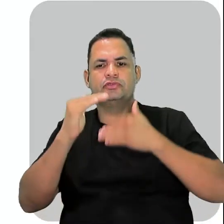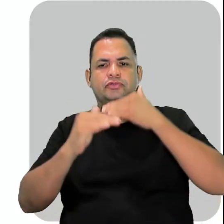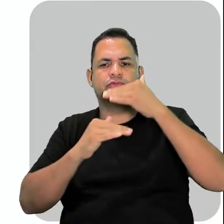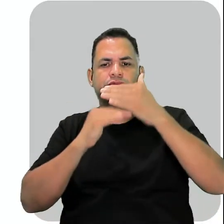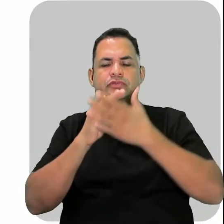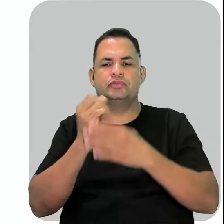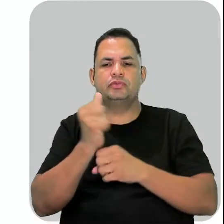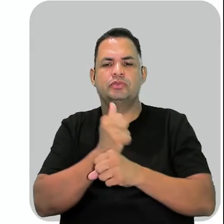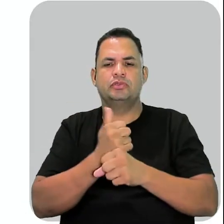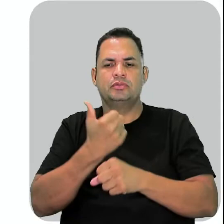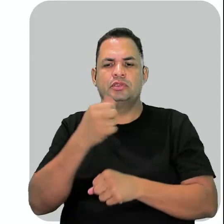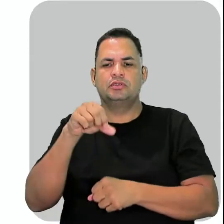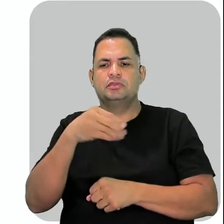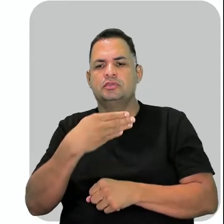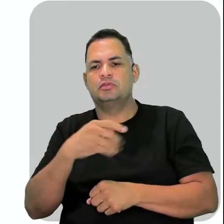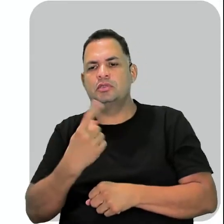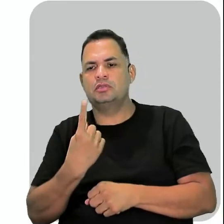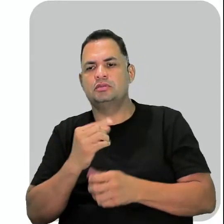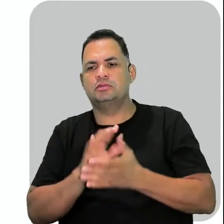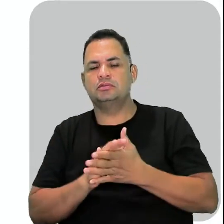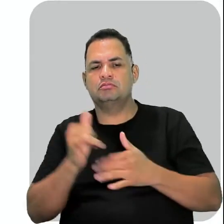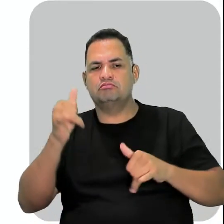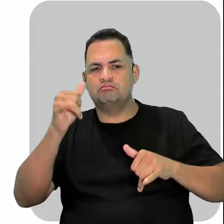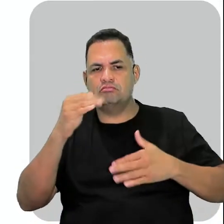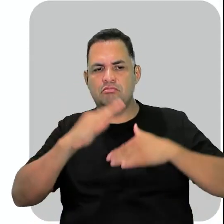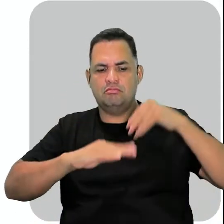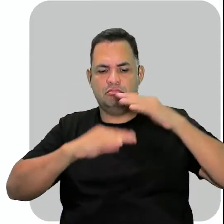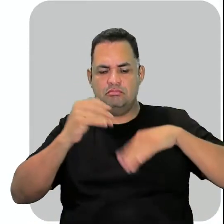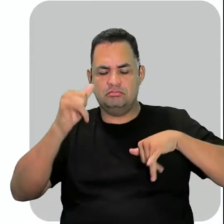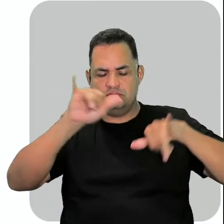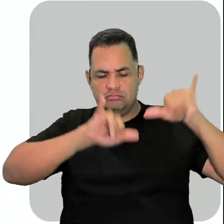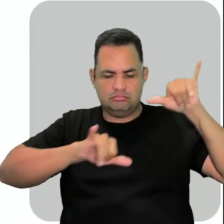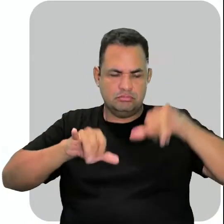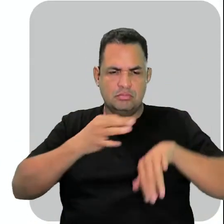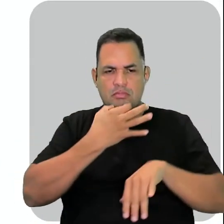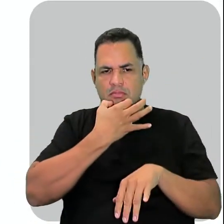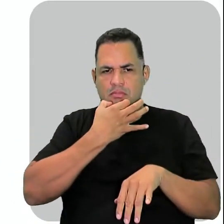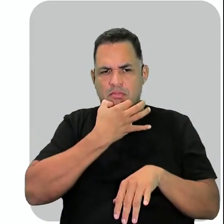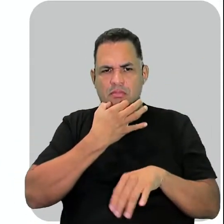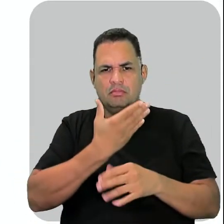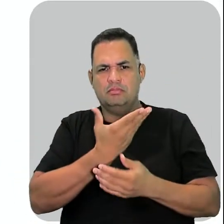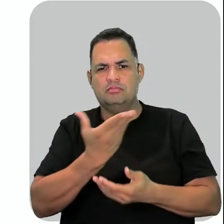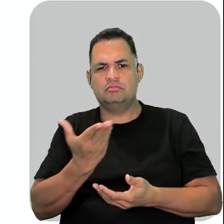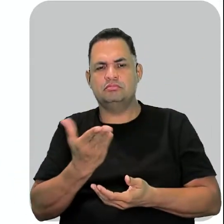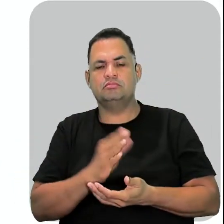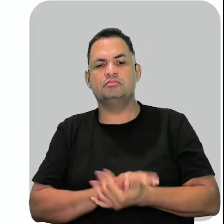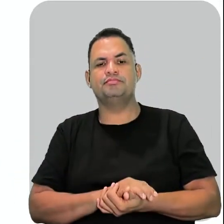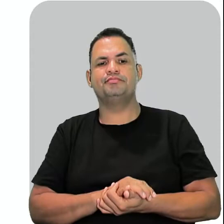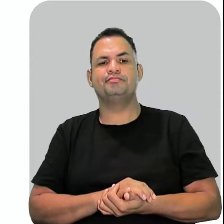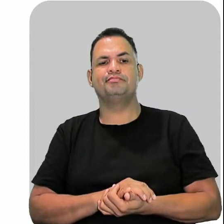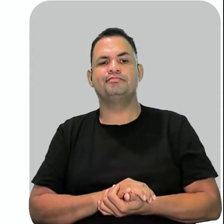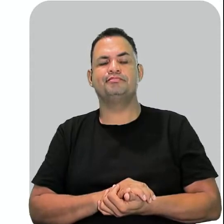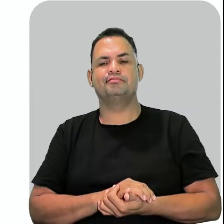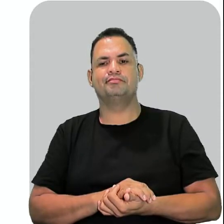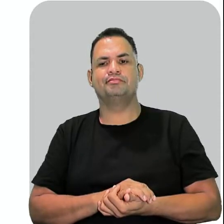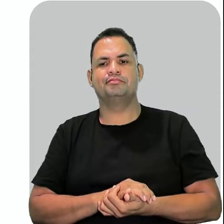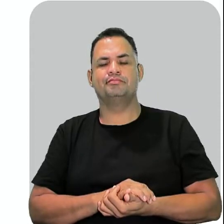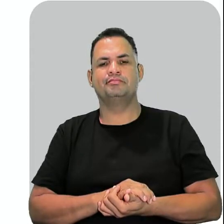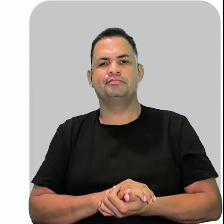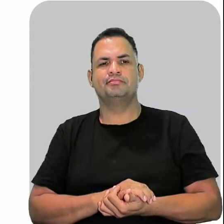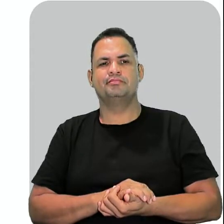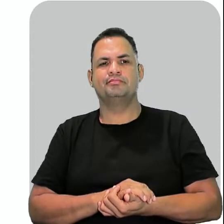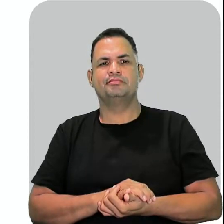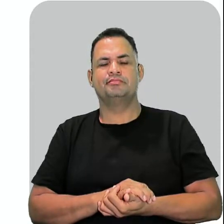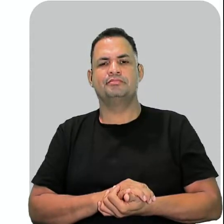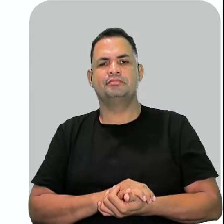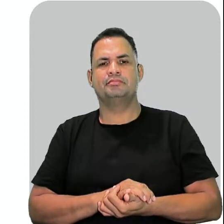em 1941 pelos químicos ingleses. O que nós temos que ter em mente aqui? Ele